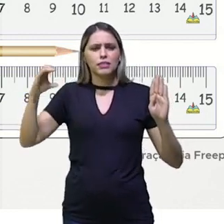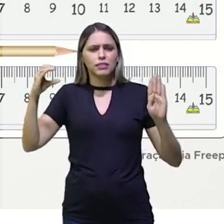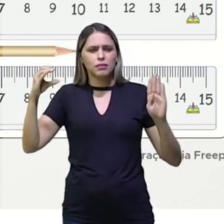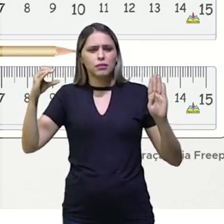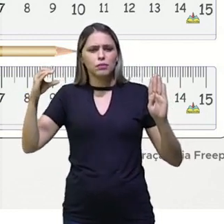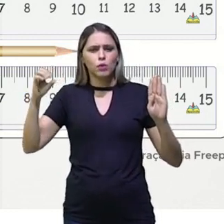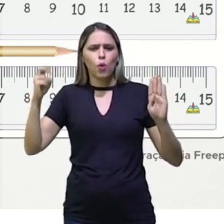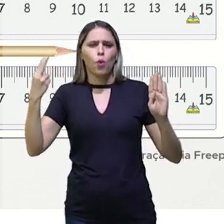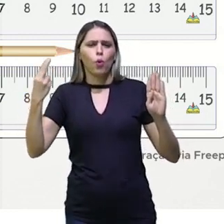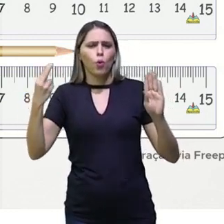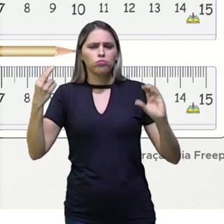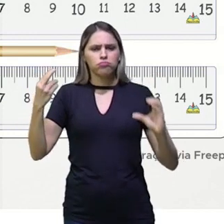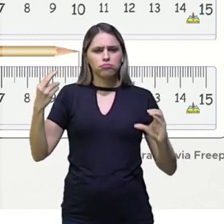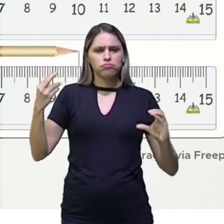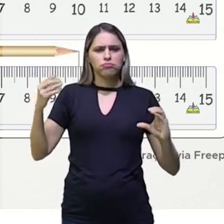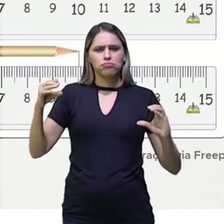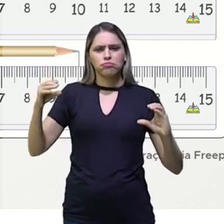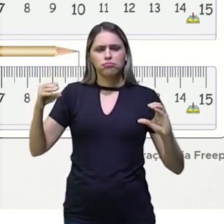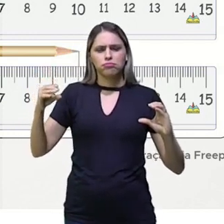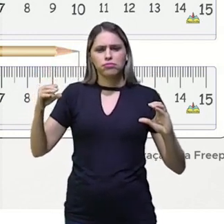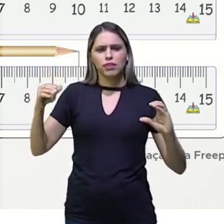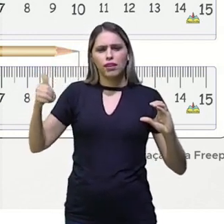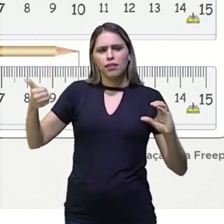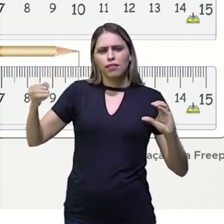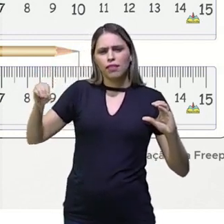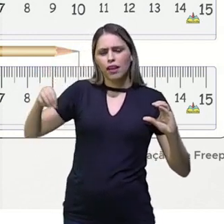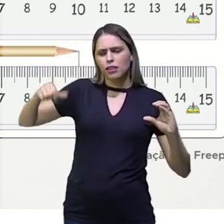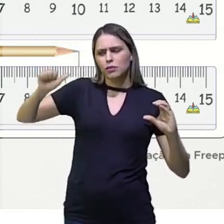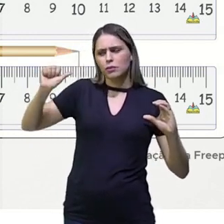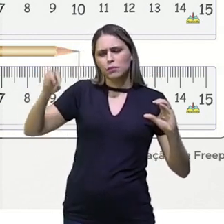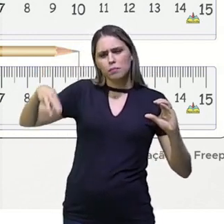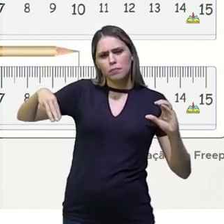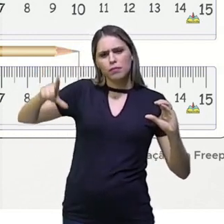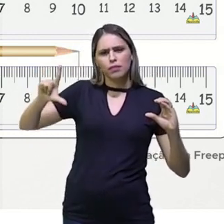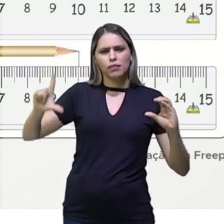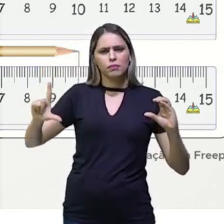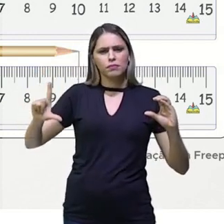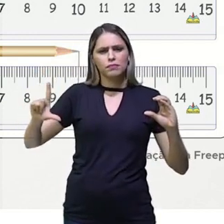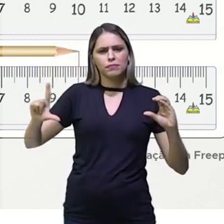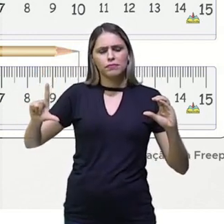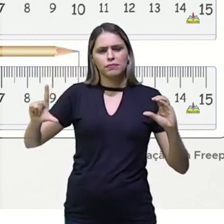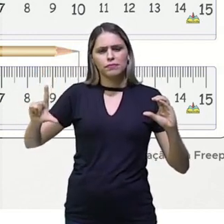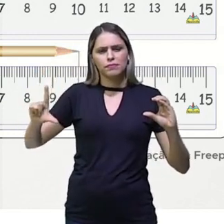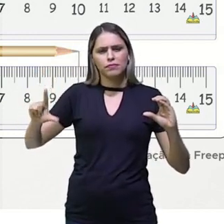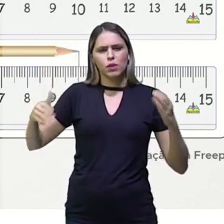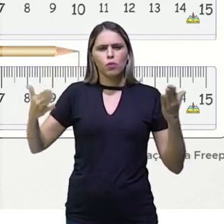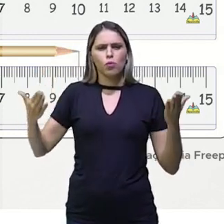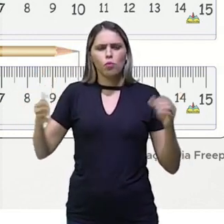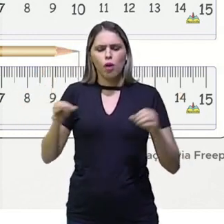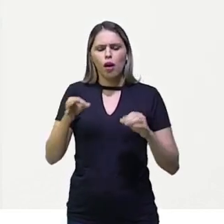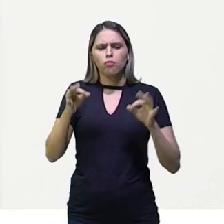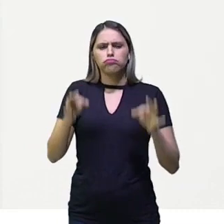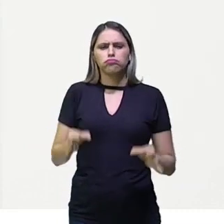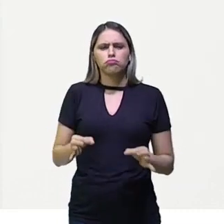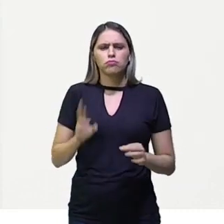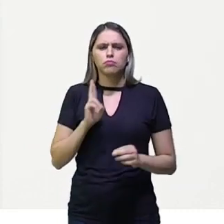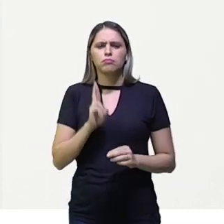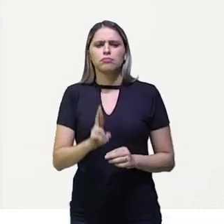Ou letra C, 10 milímetros? Vamos ver qual é a resposta